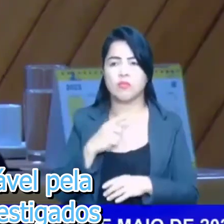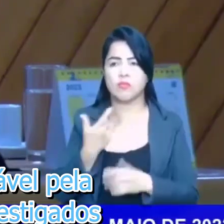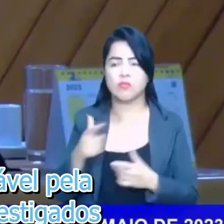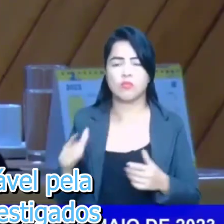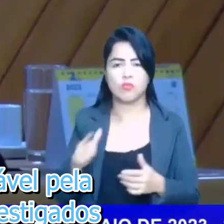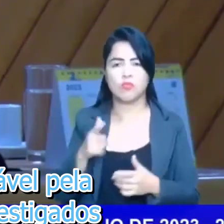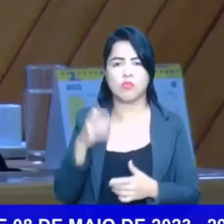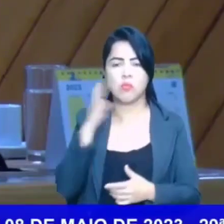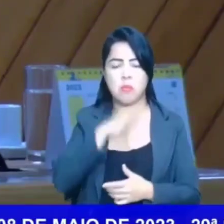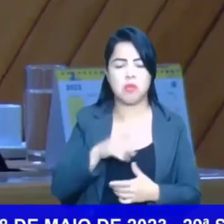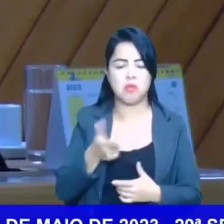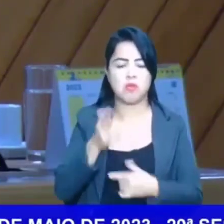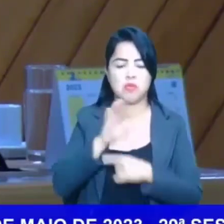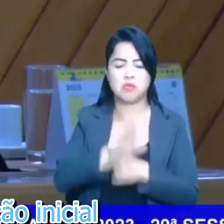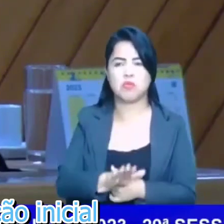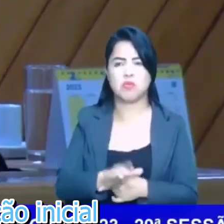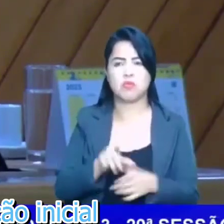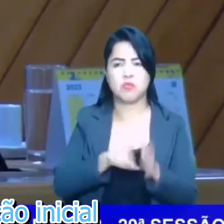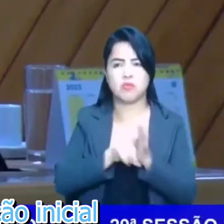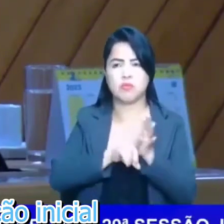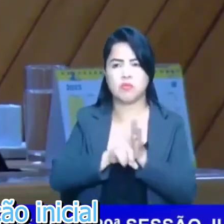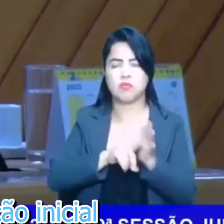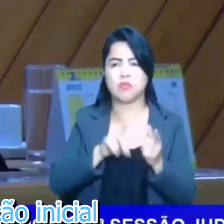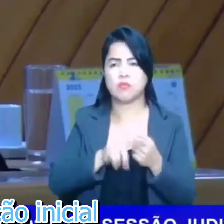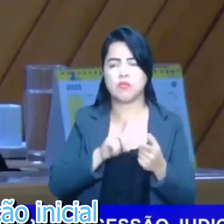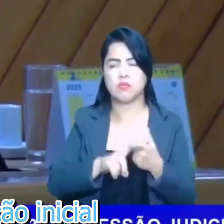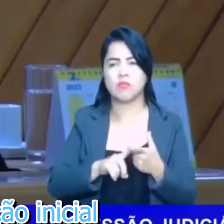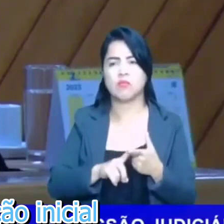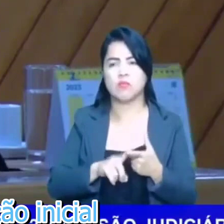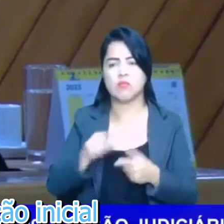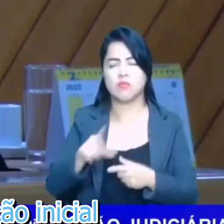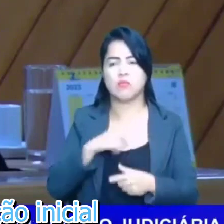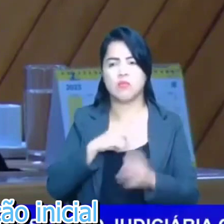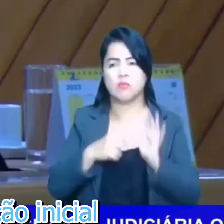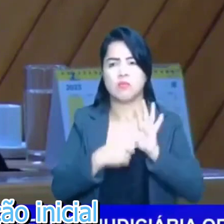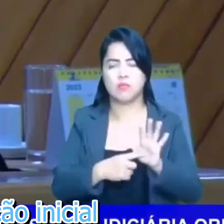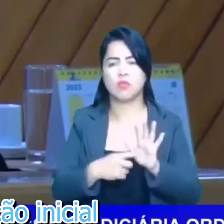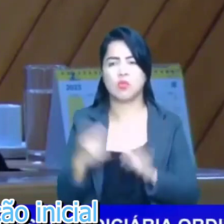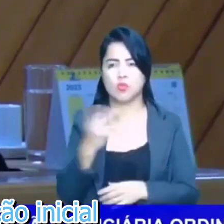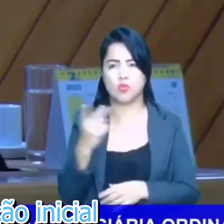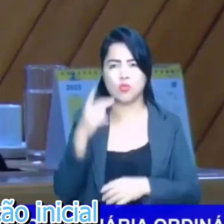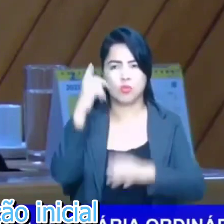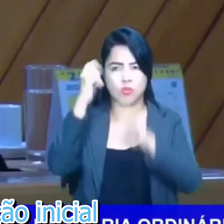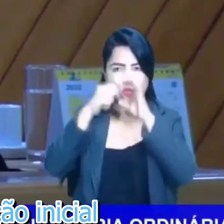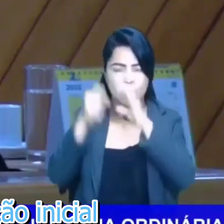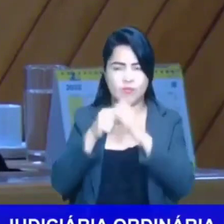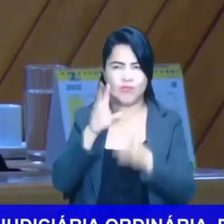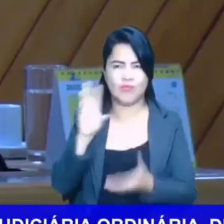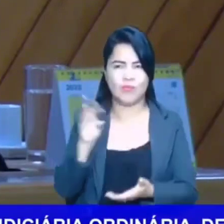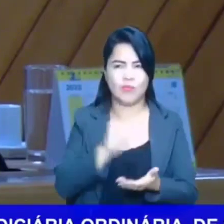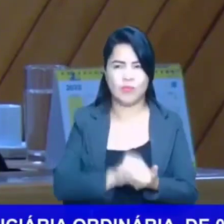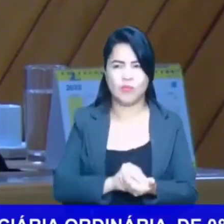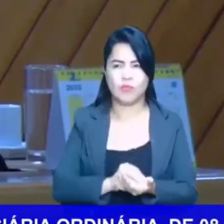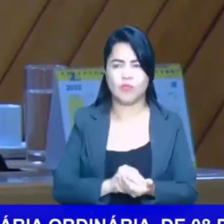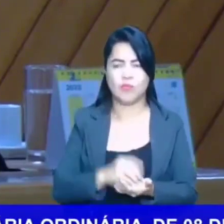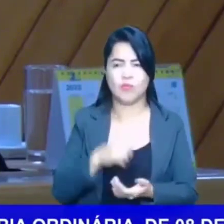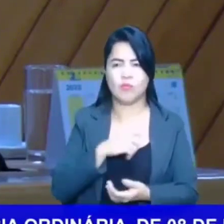ou favorecer os investigados. Também afirmou que, dos dois vídeos juntados da petição inicial,